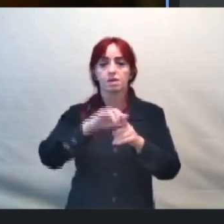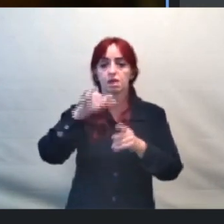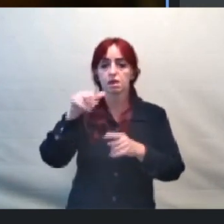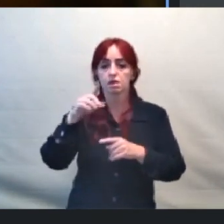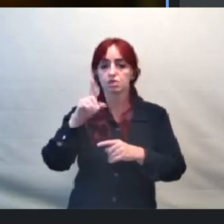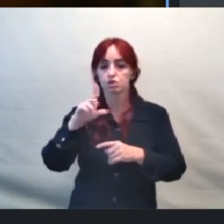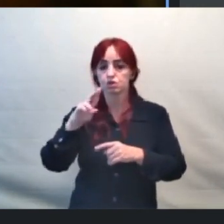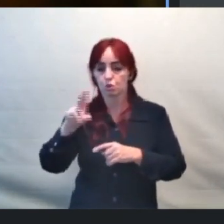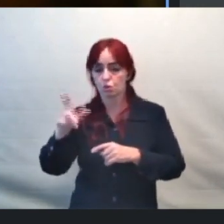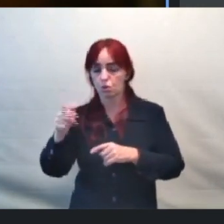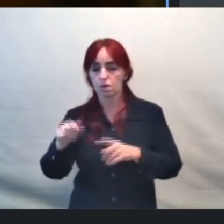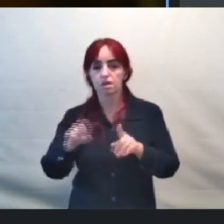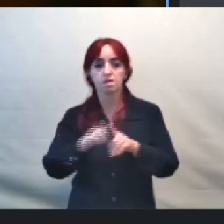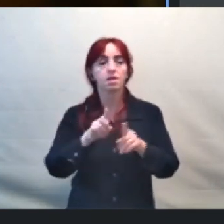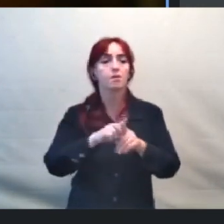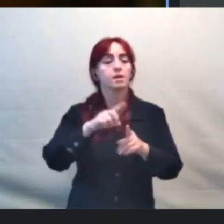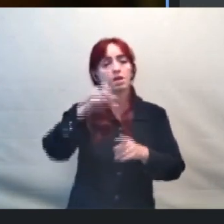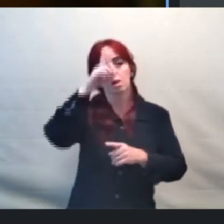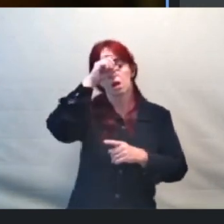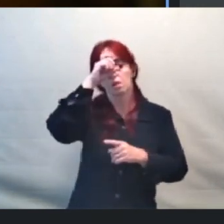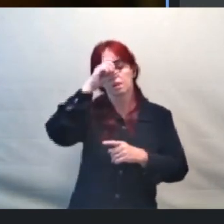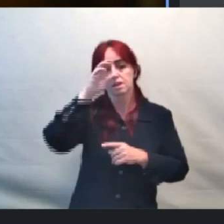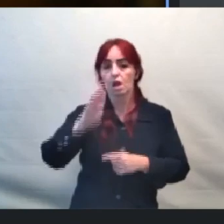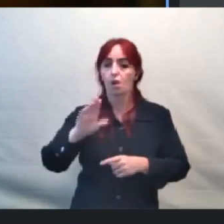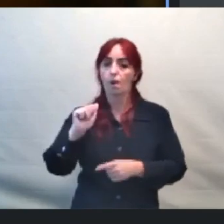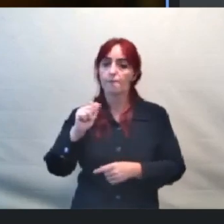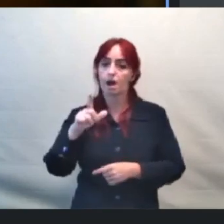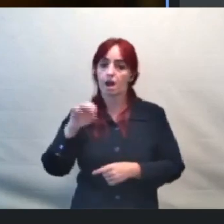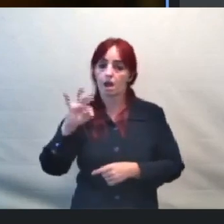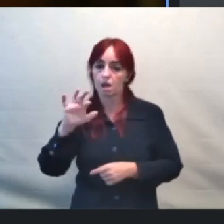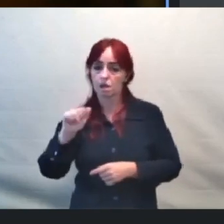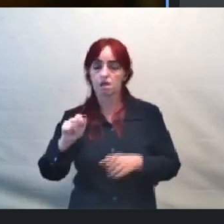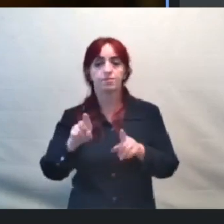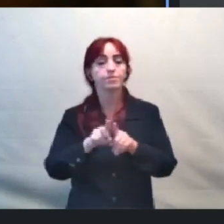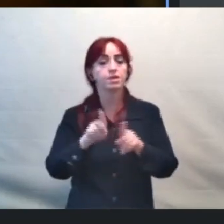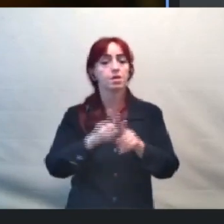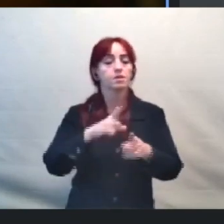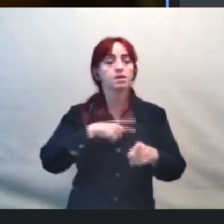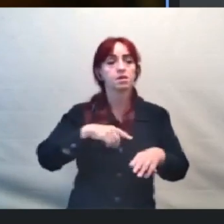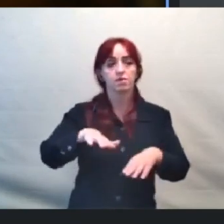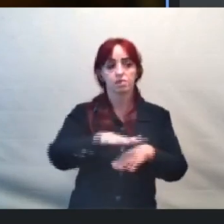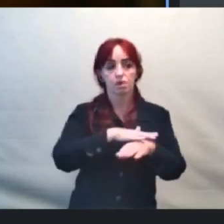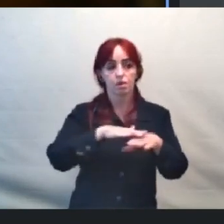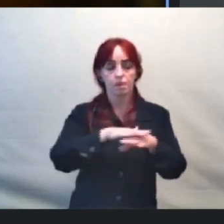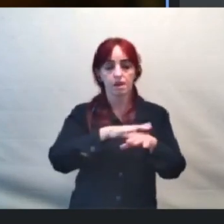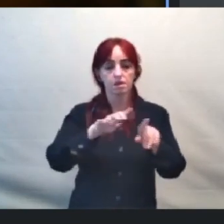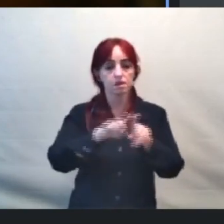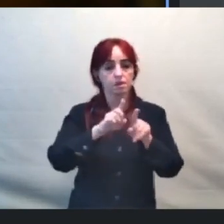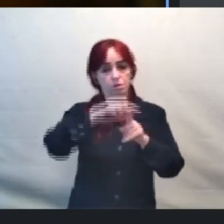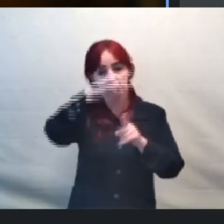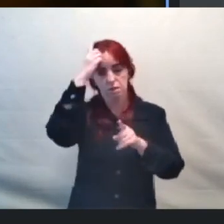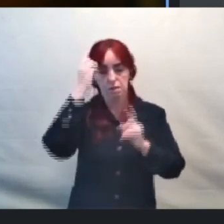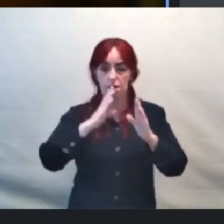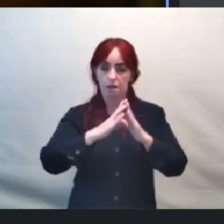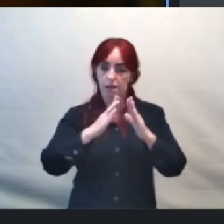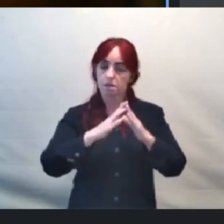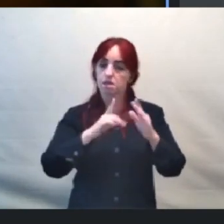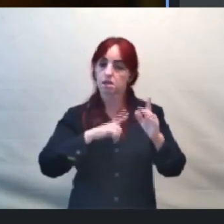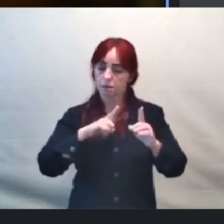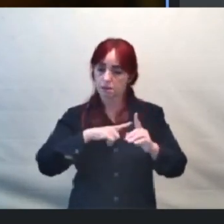Hospital da Baleia. Tem uma conversa hoje ainda, inclusive com a Santa Casa também, nesse sentido de ampliação,